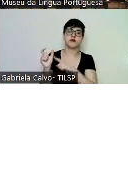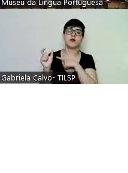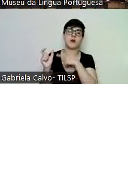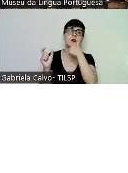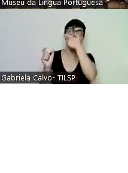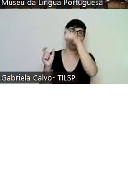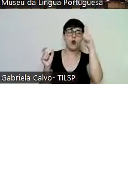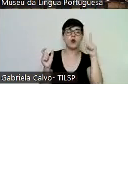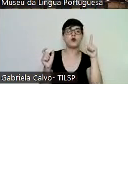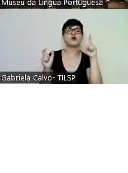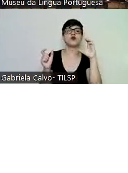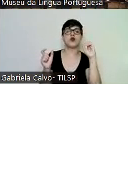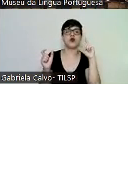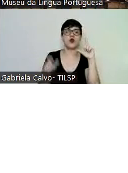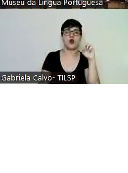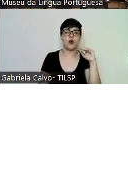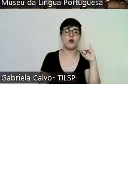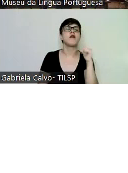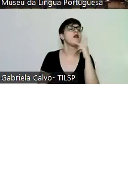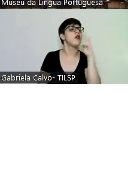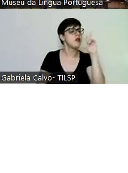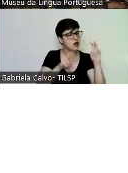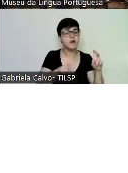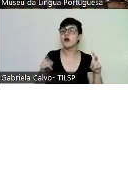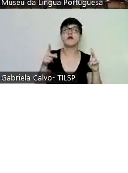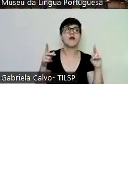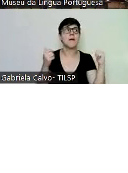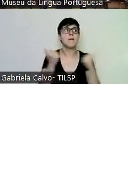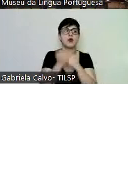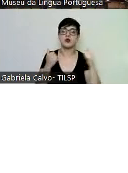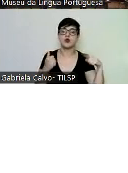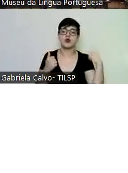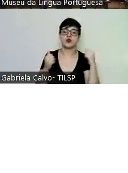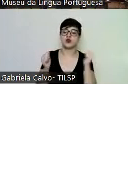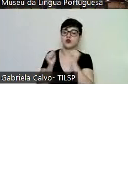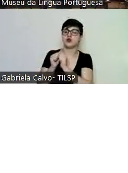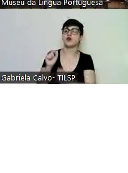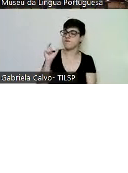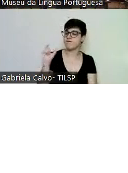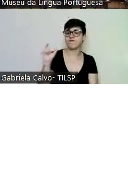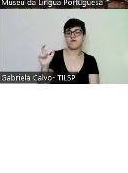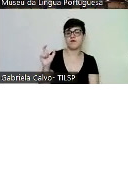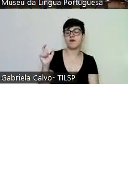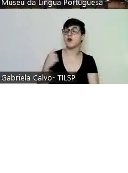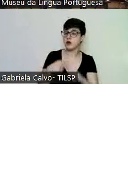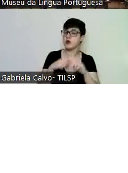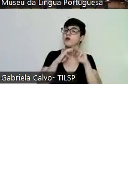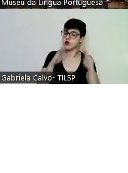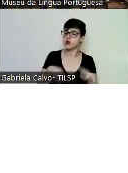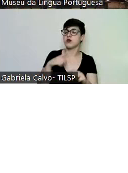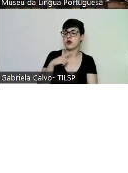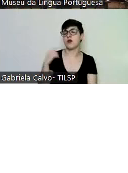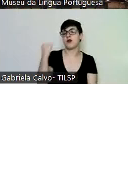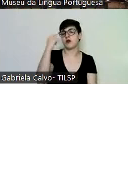como Colômbia para defender território com uma das coisas essenciais da mitologia brasileira